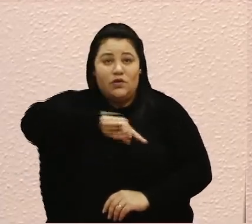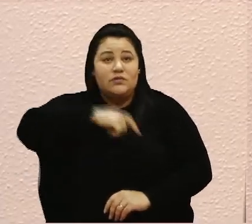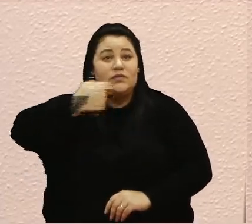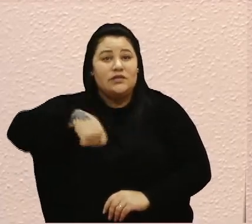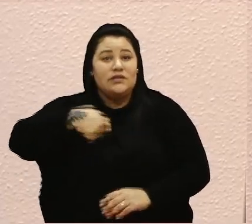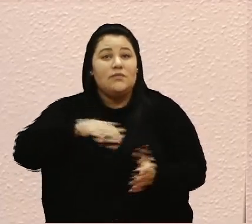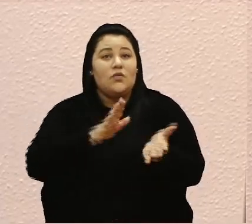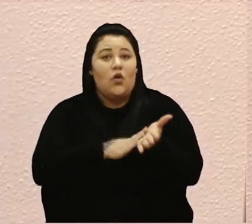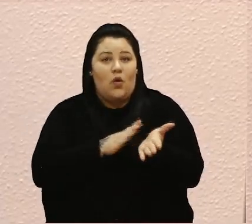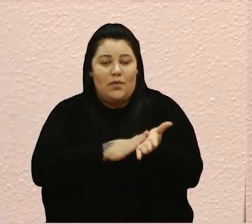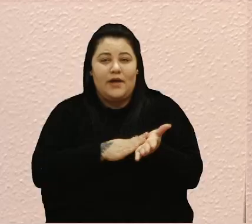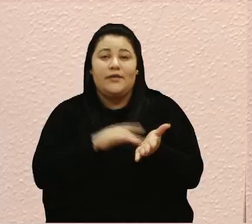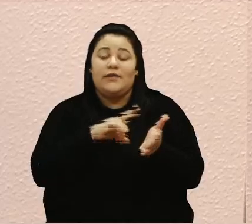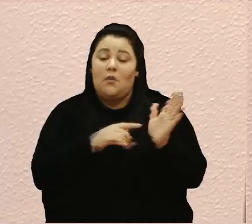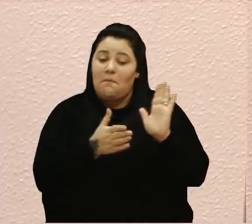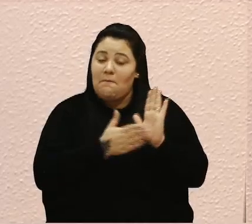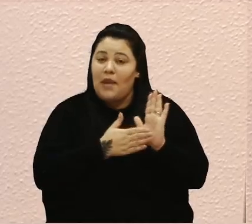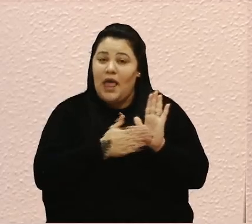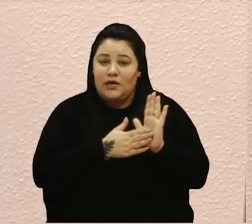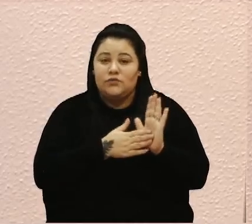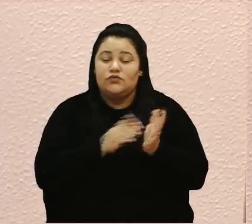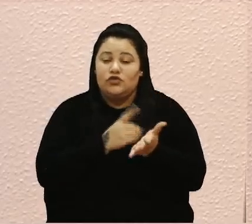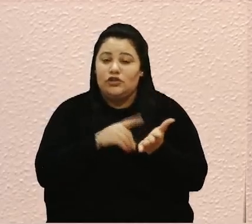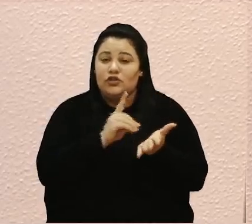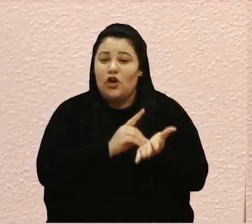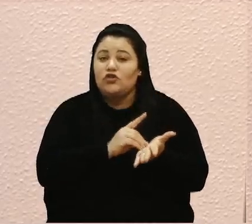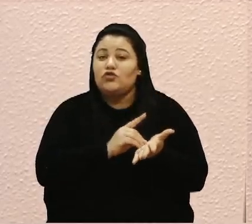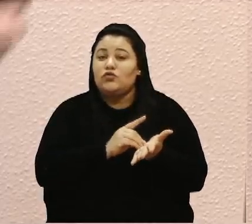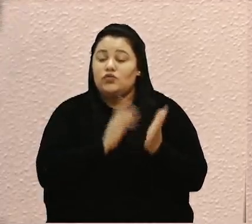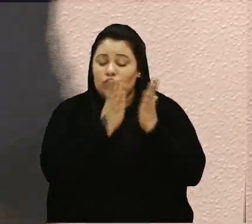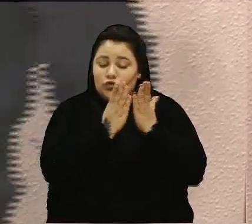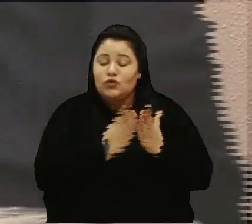tenhamos um plano e um diagnóstico para a gente conhecer a realidade da nossa cidade.